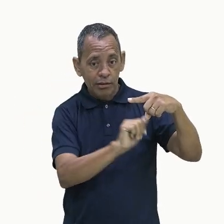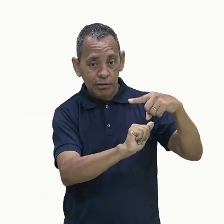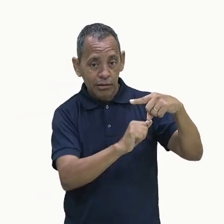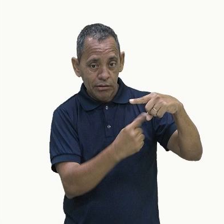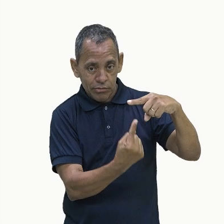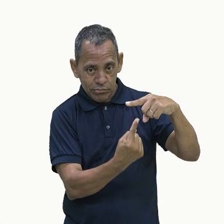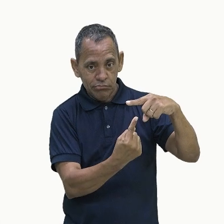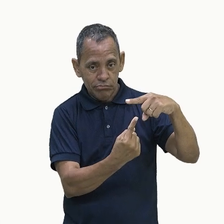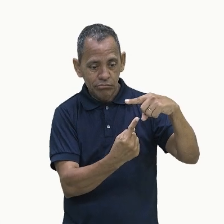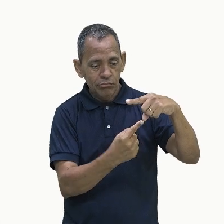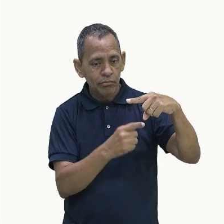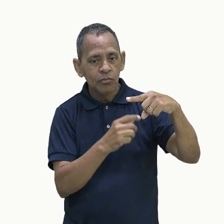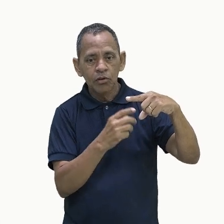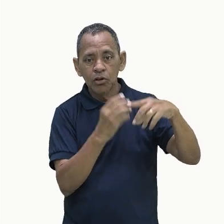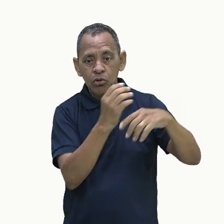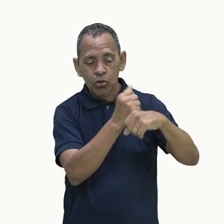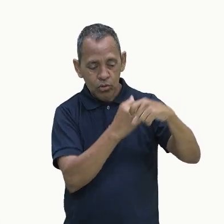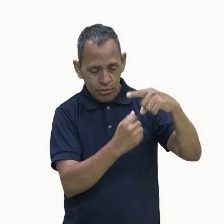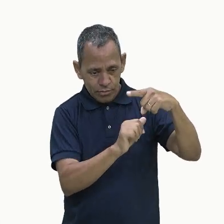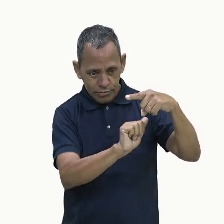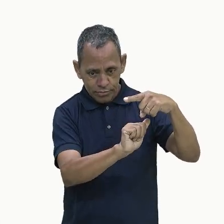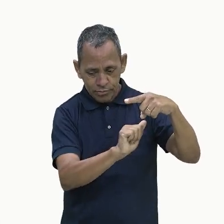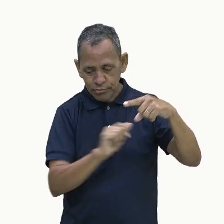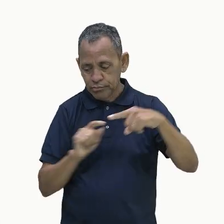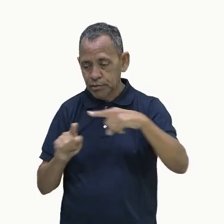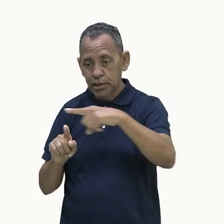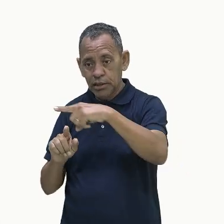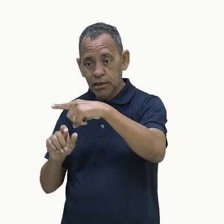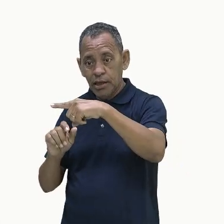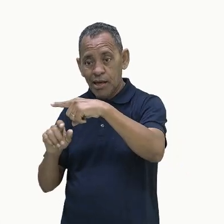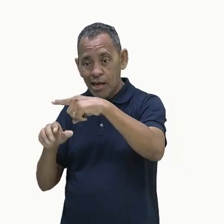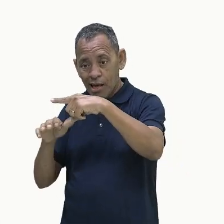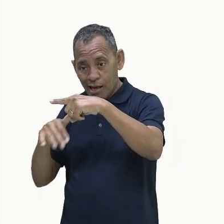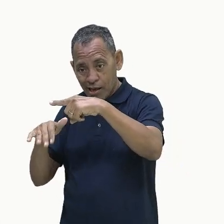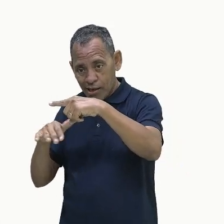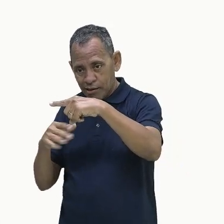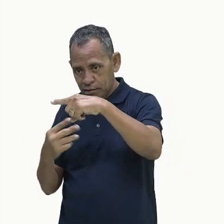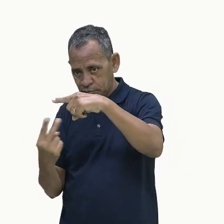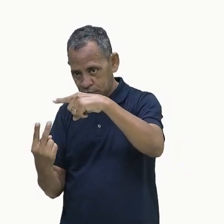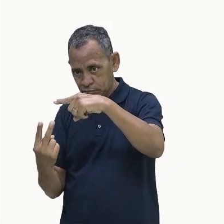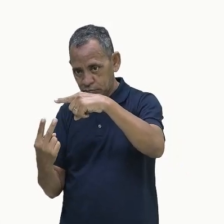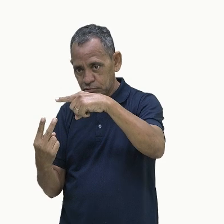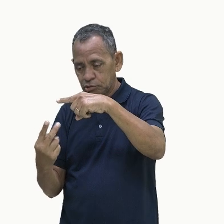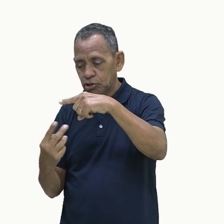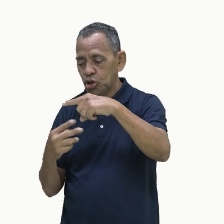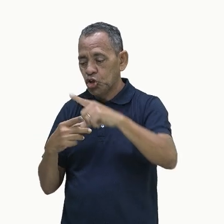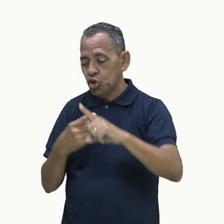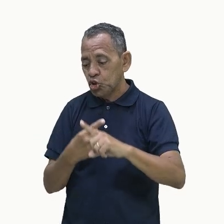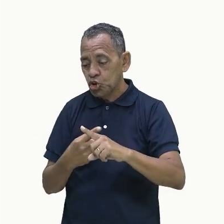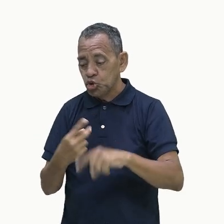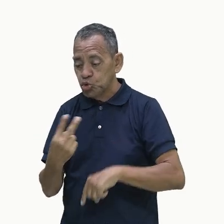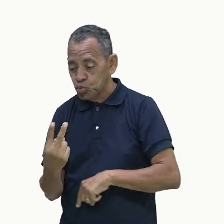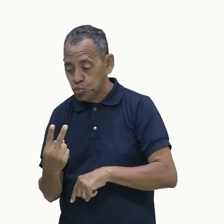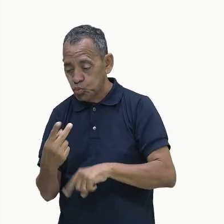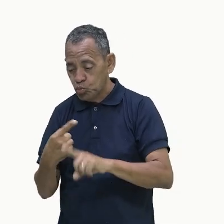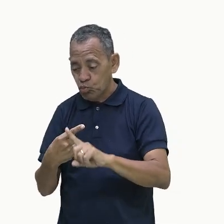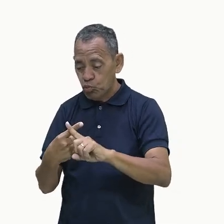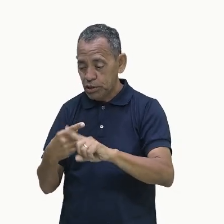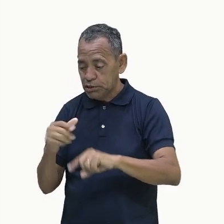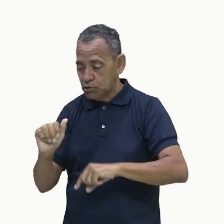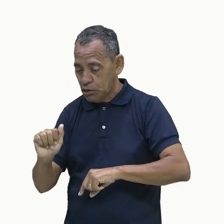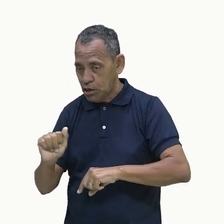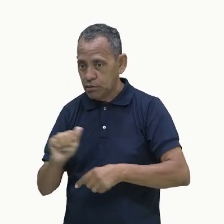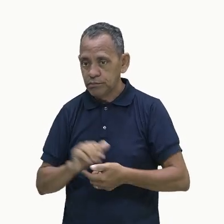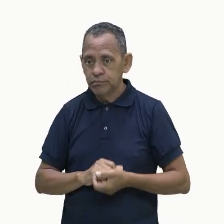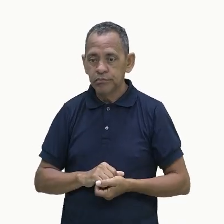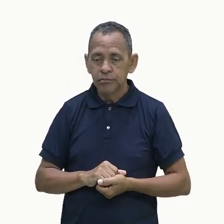2, 2 vezes A. Muito bem. Depois que eu li a questão, agora vamos